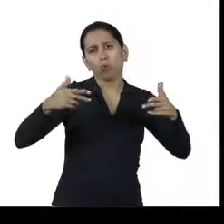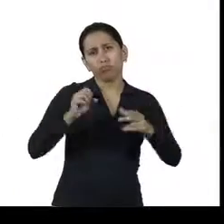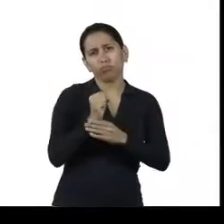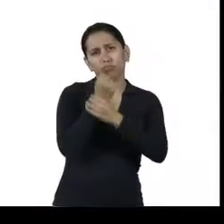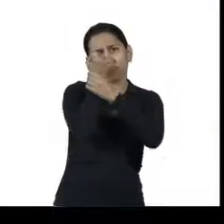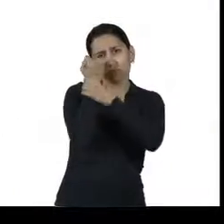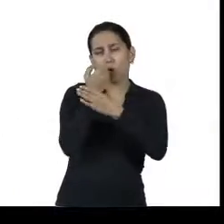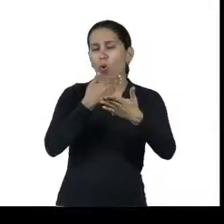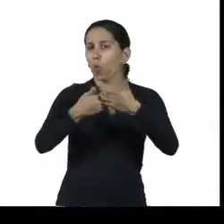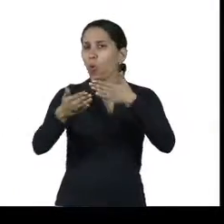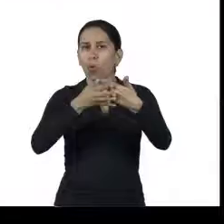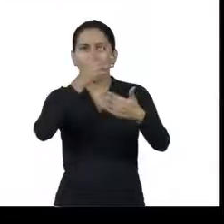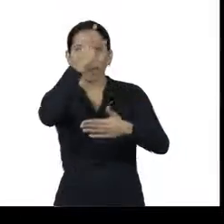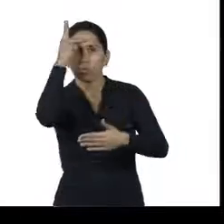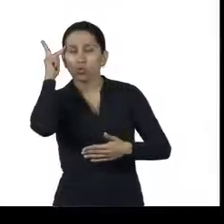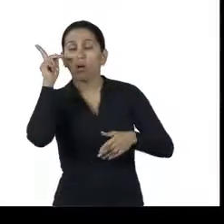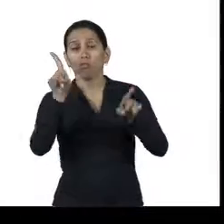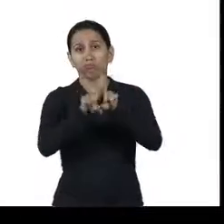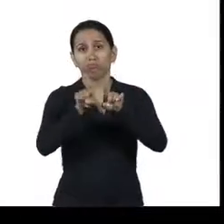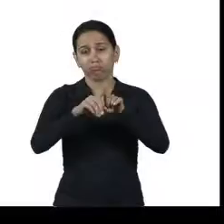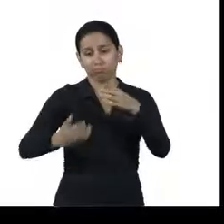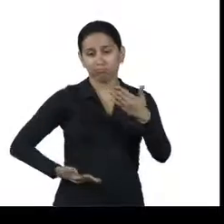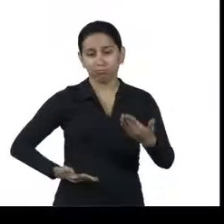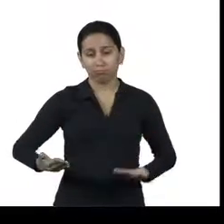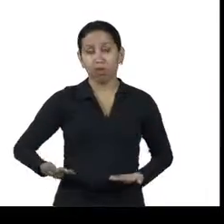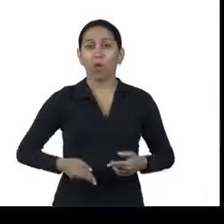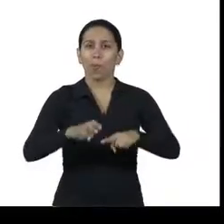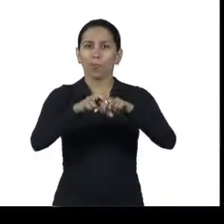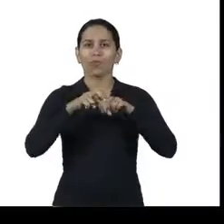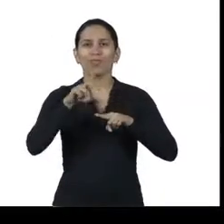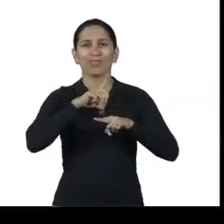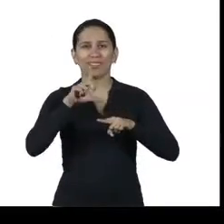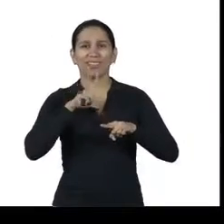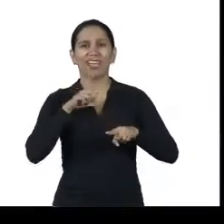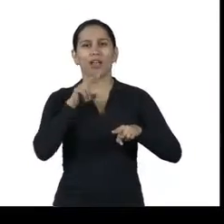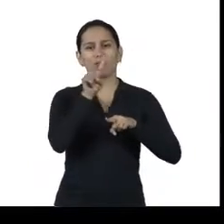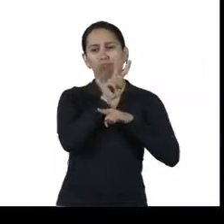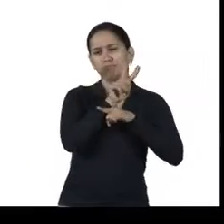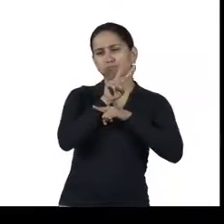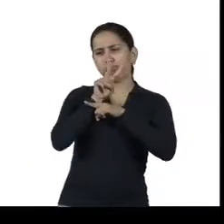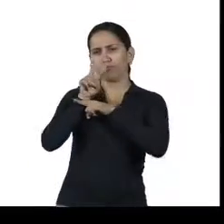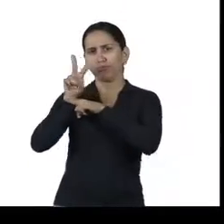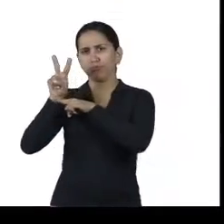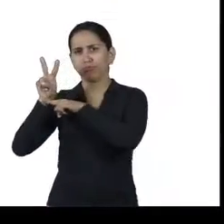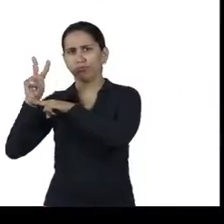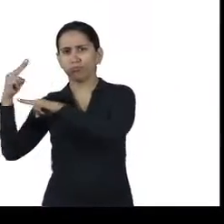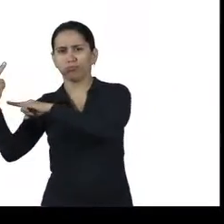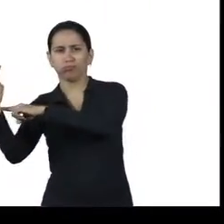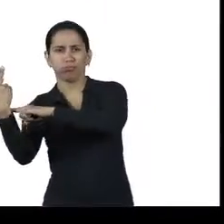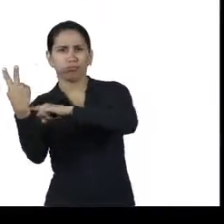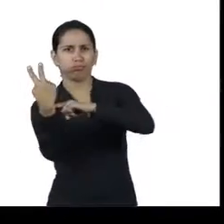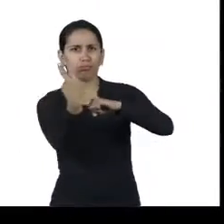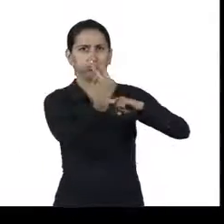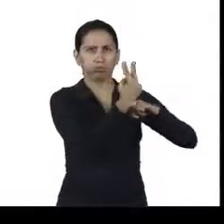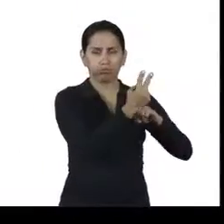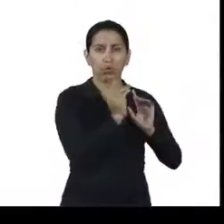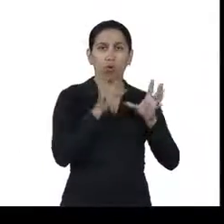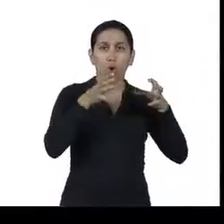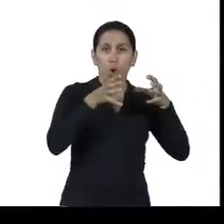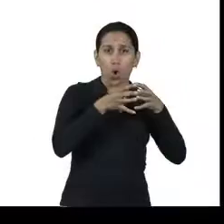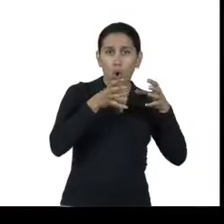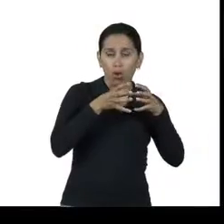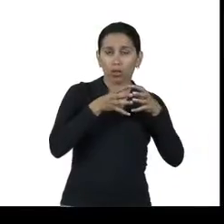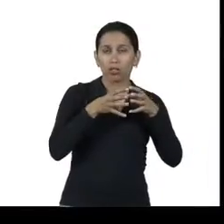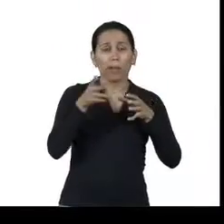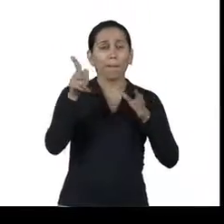que transita pelo local. Para isso, existem as proteções coletivas, que são equipamentos, dispositivos e formas de